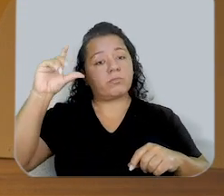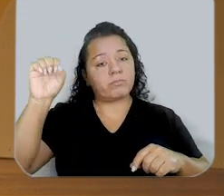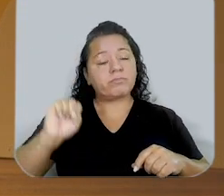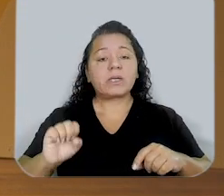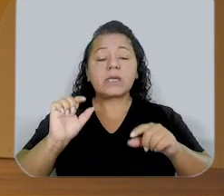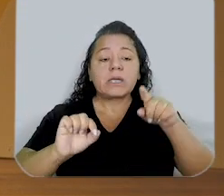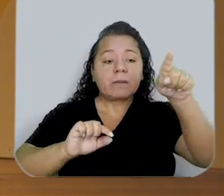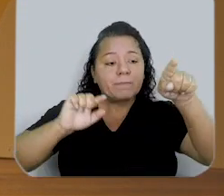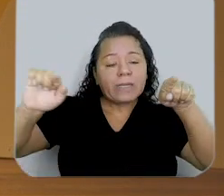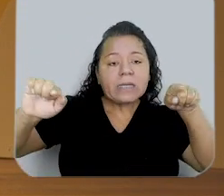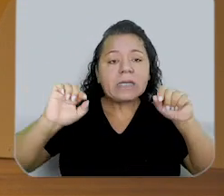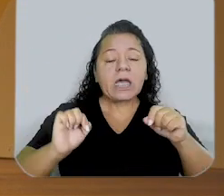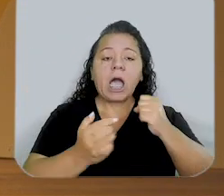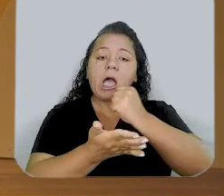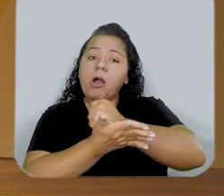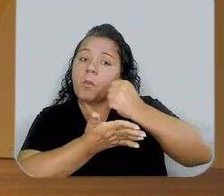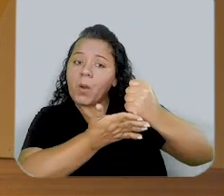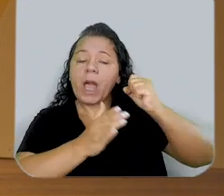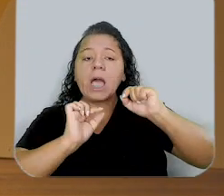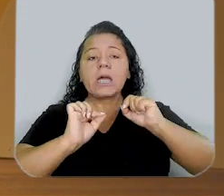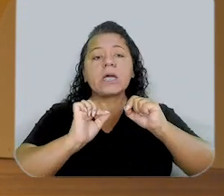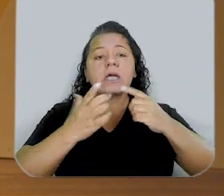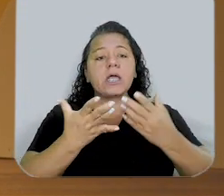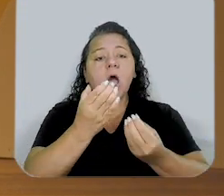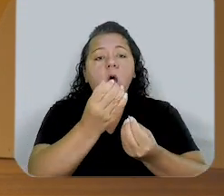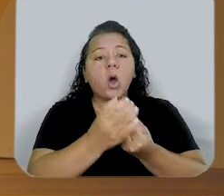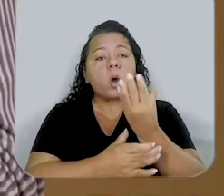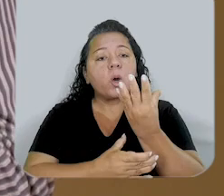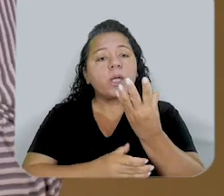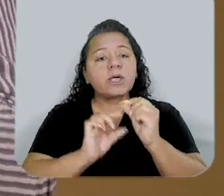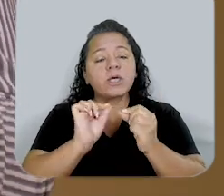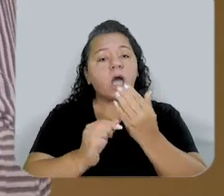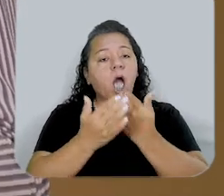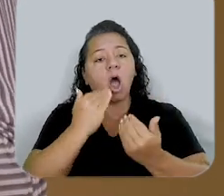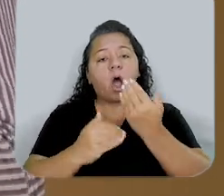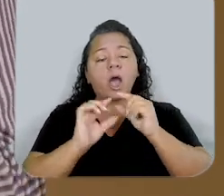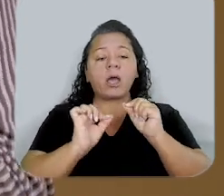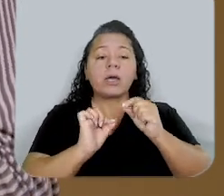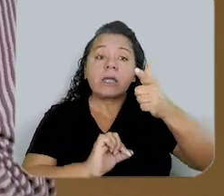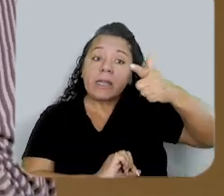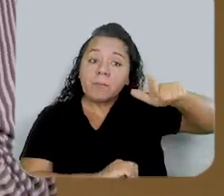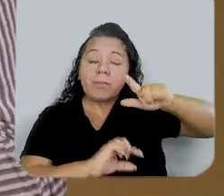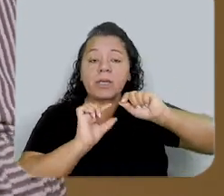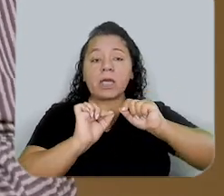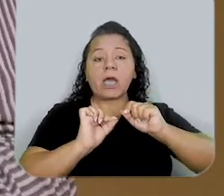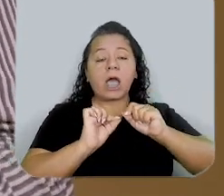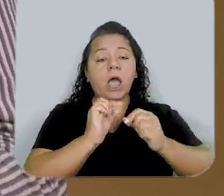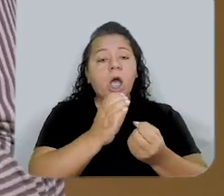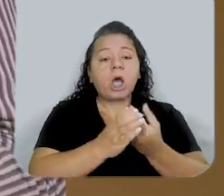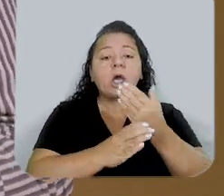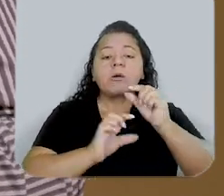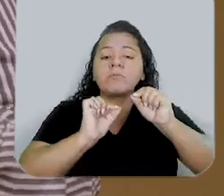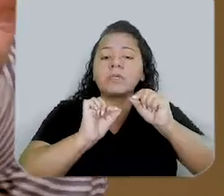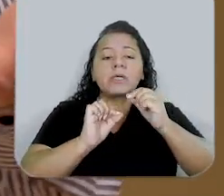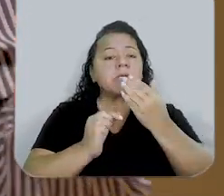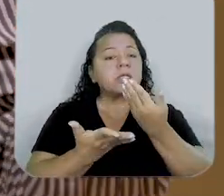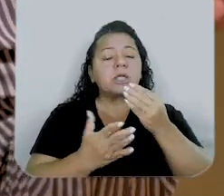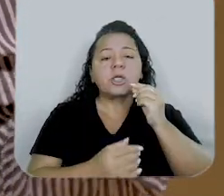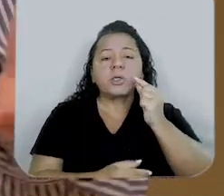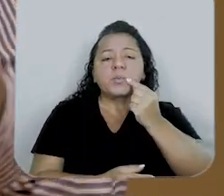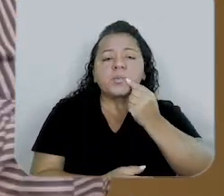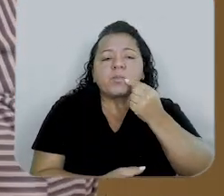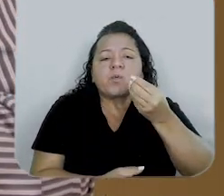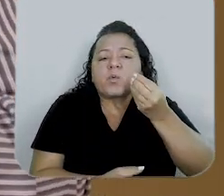indicador geográfico, é uma chancela, um carimbo que dá a origem do alimento. A outra forma também da gente falar sobre geografia dos sabores é falando